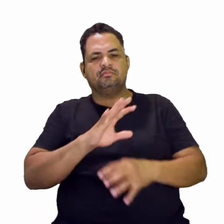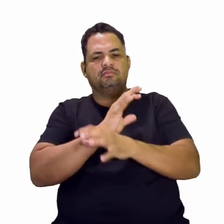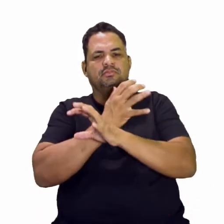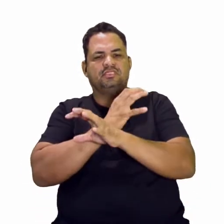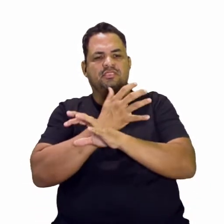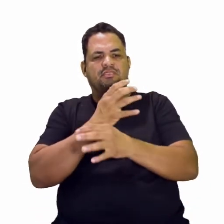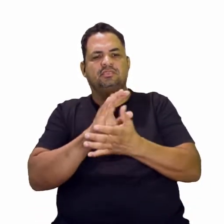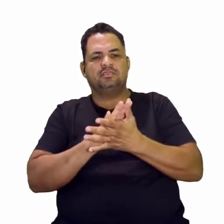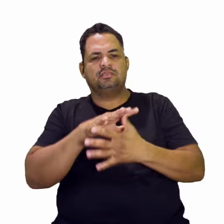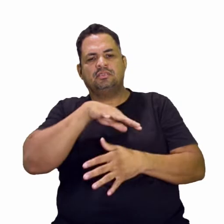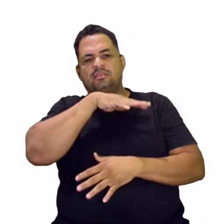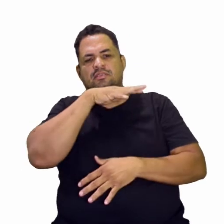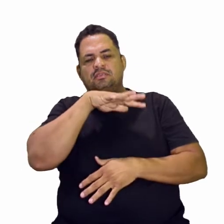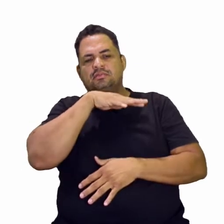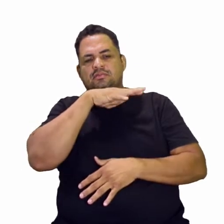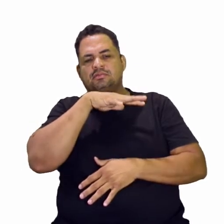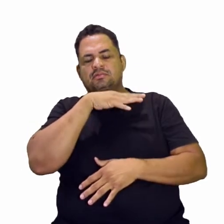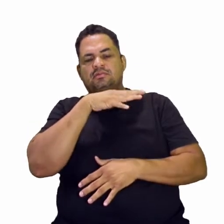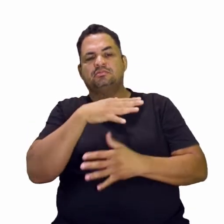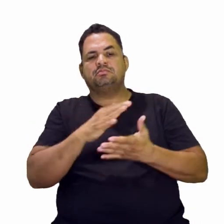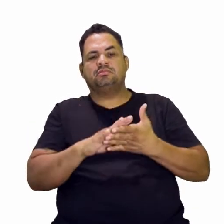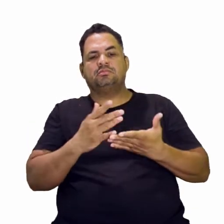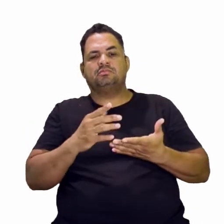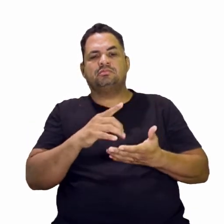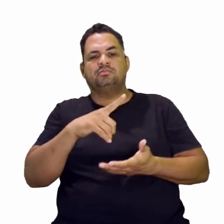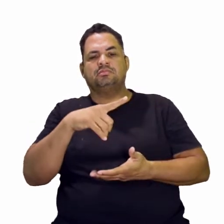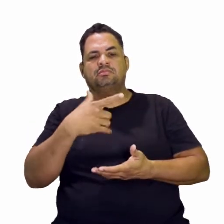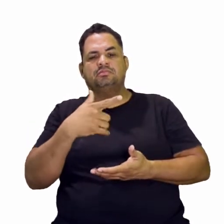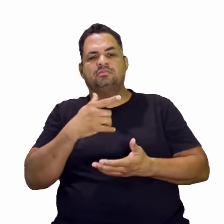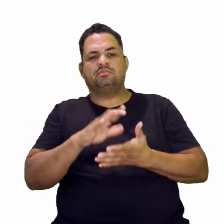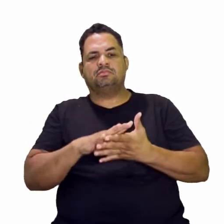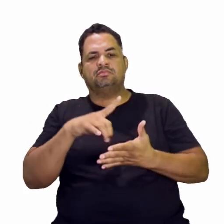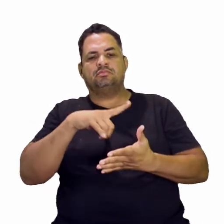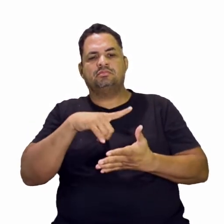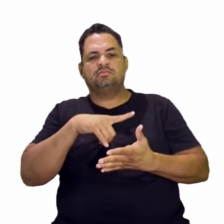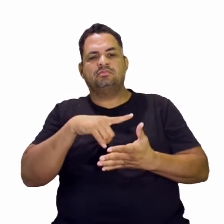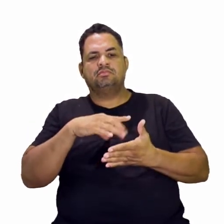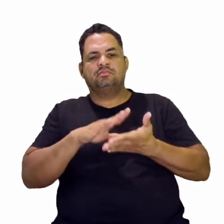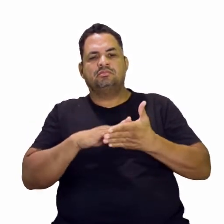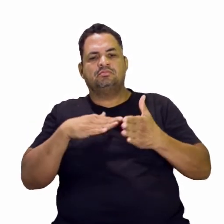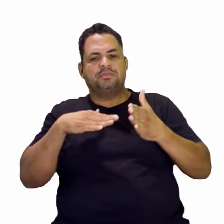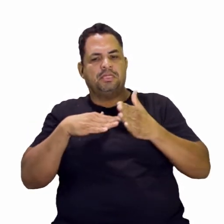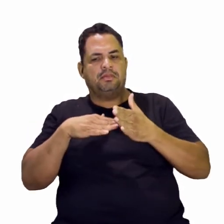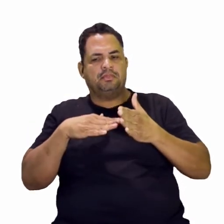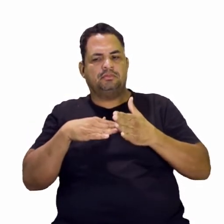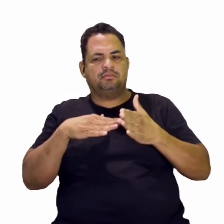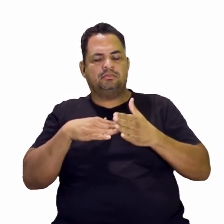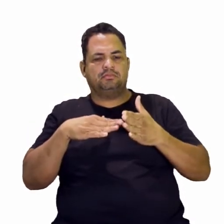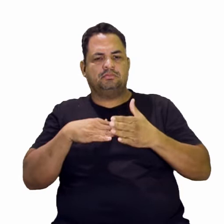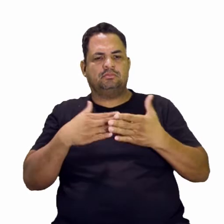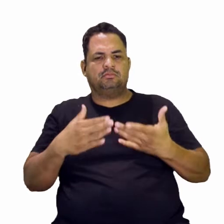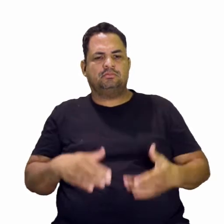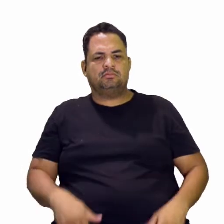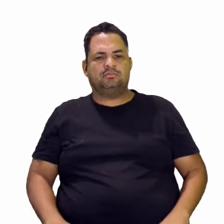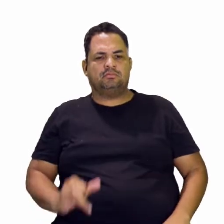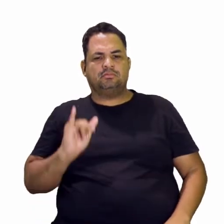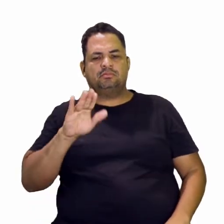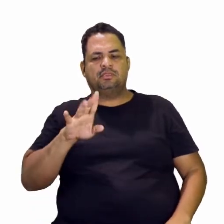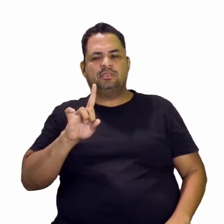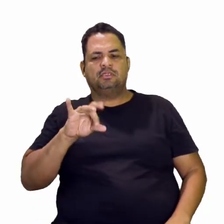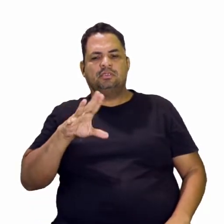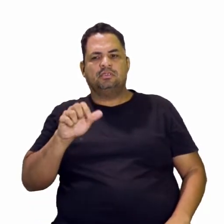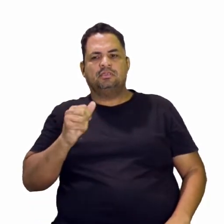muitos animais invertebrados também, e funcionam como material impermeabilizante. Aí a gente